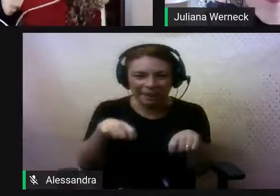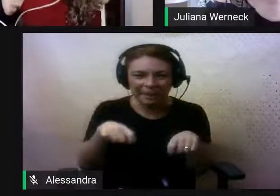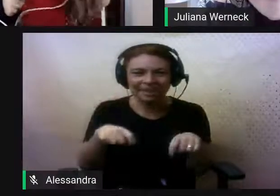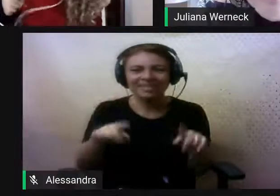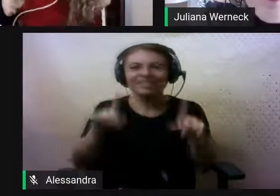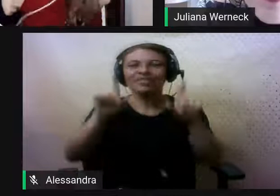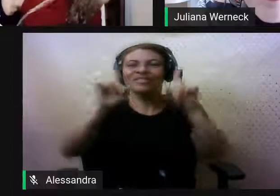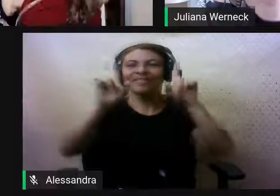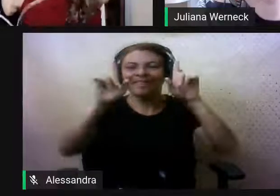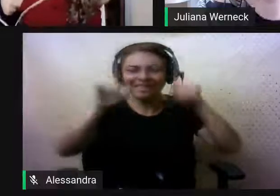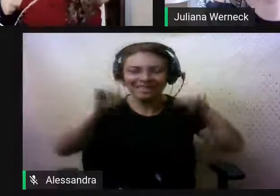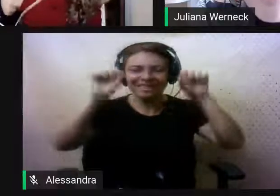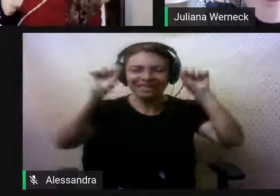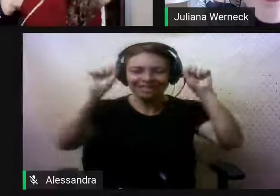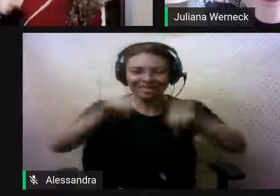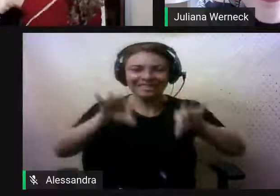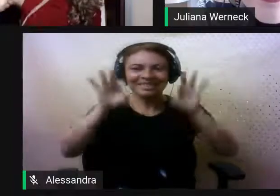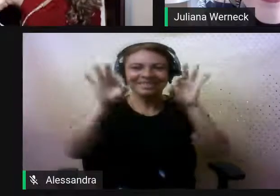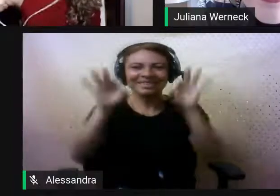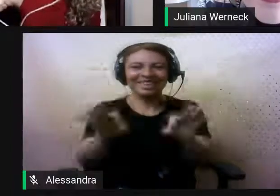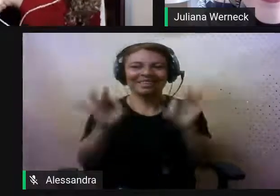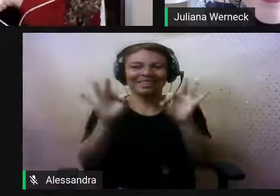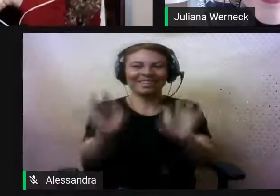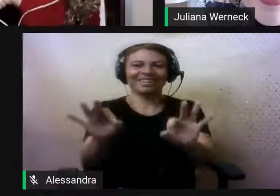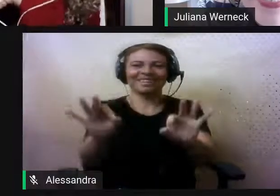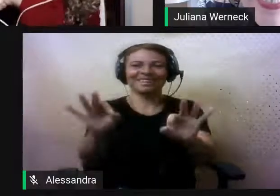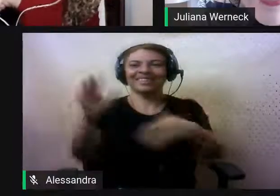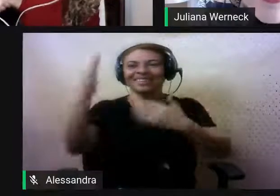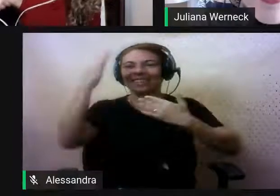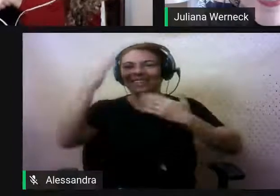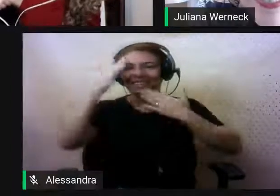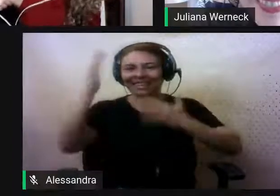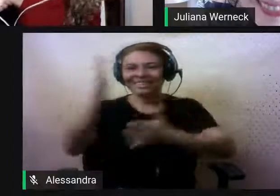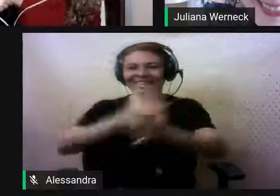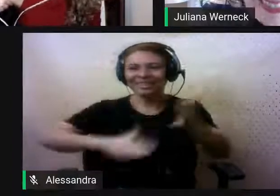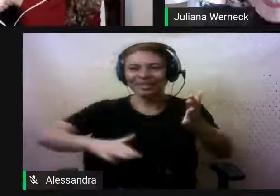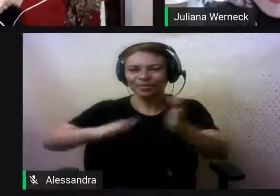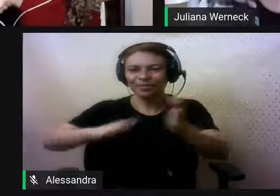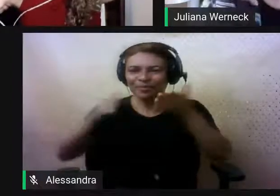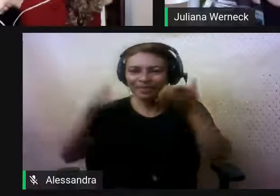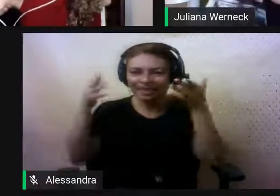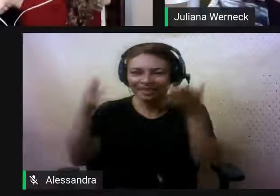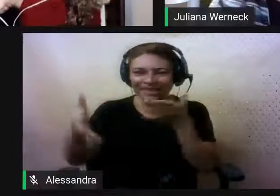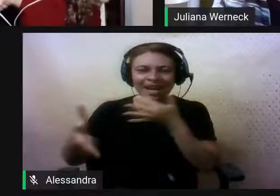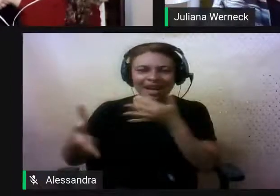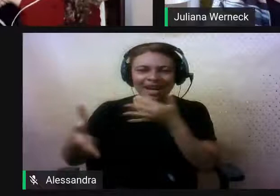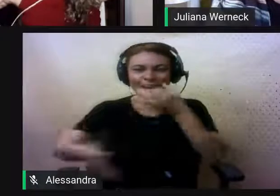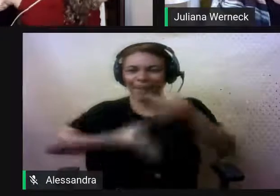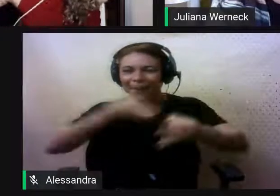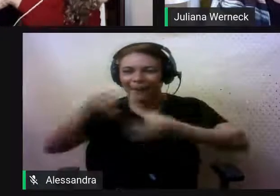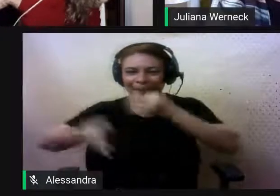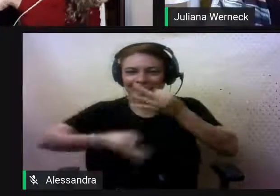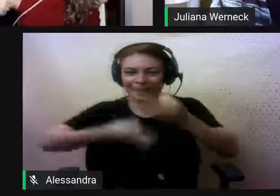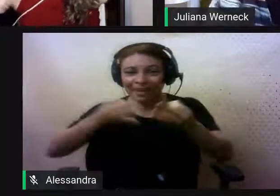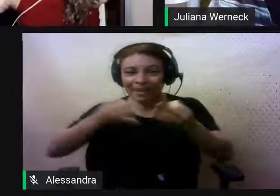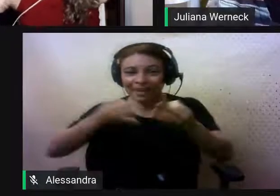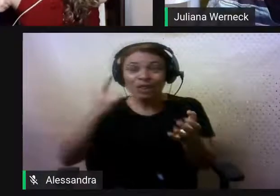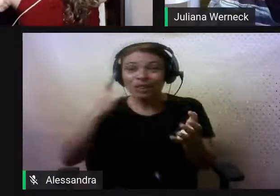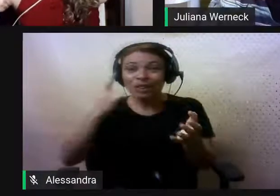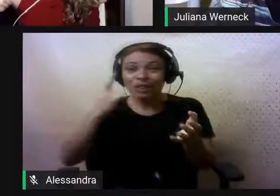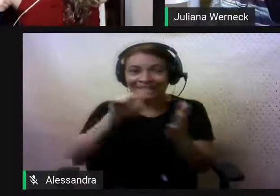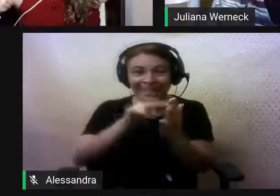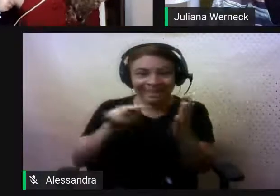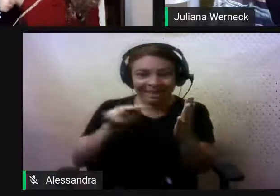é sim, com certeza. Quero agradecer todo mundo que participou, todo mundo que mandou comentários. Eu não consegui ir